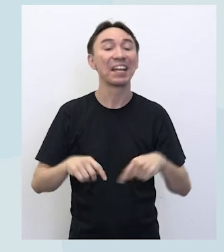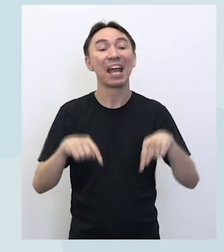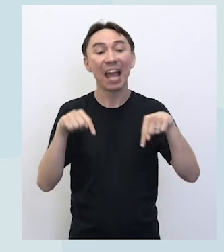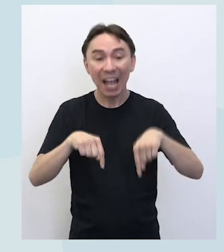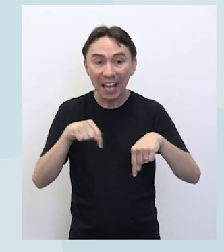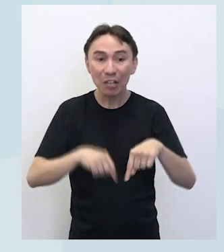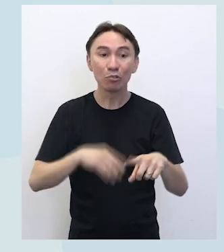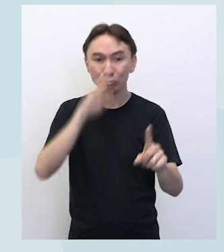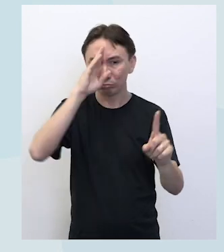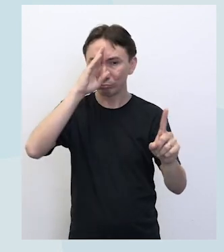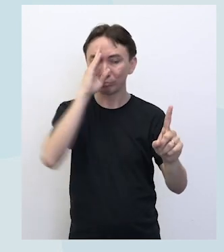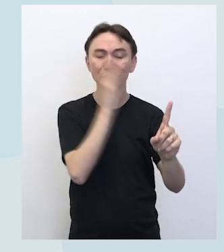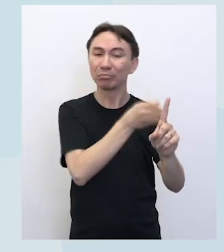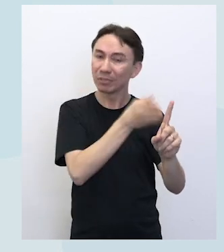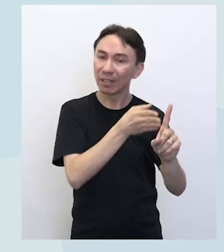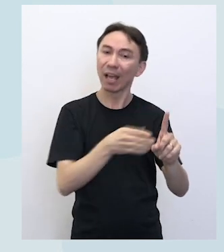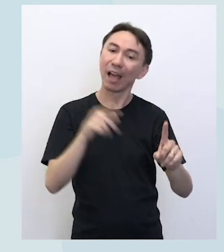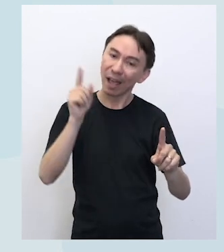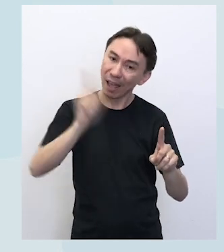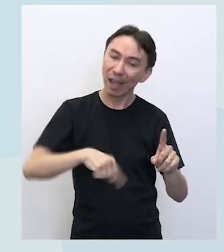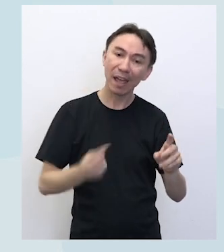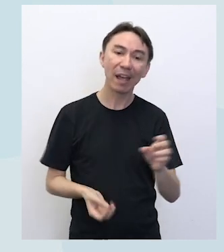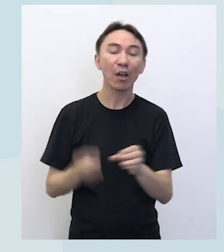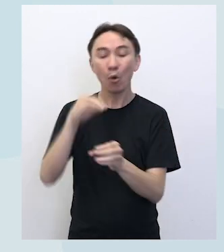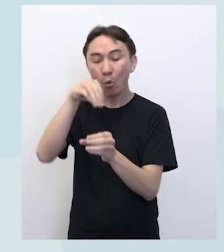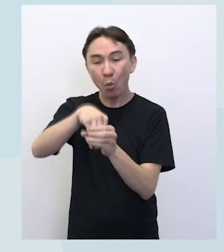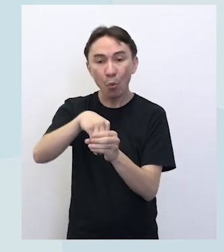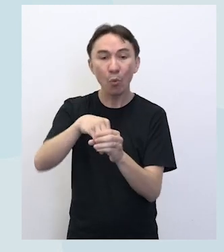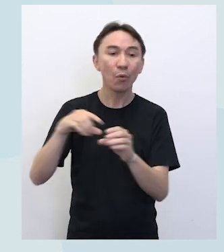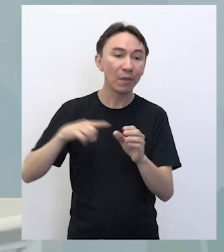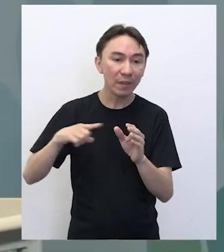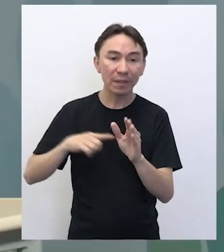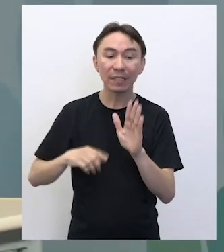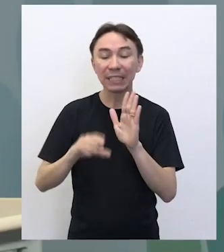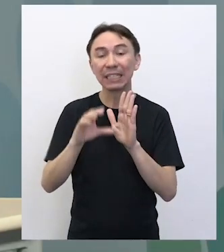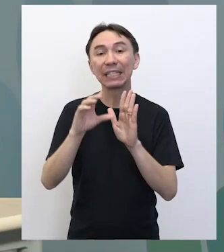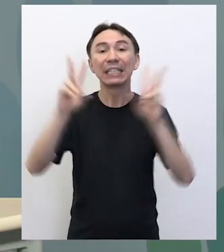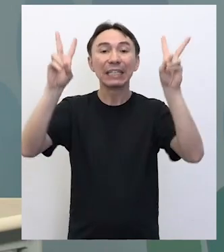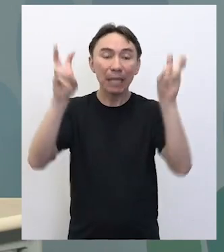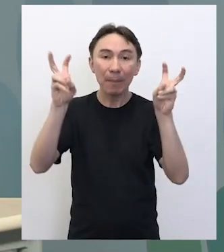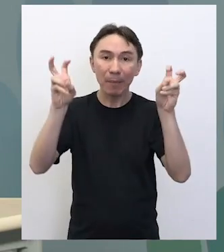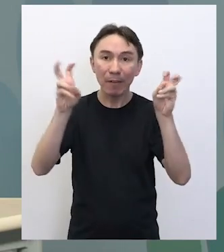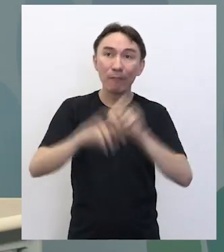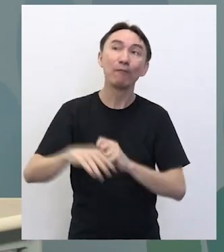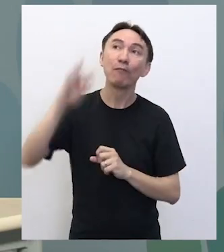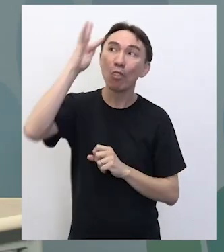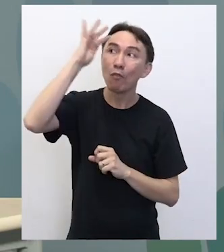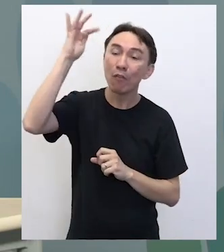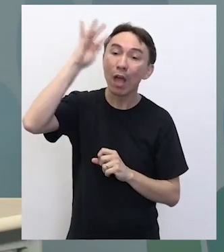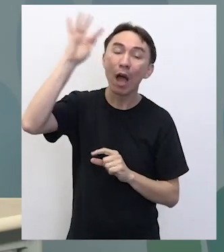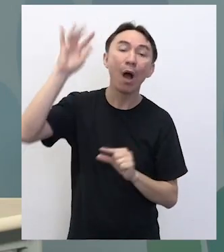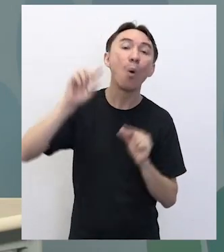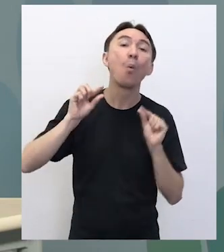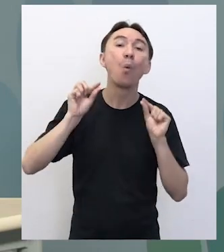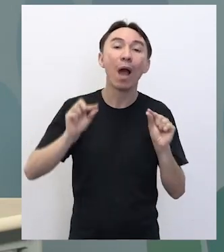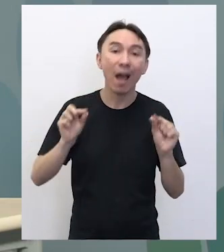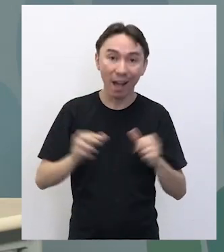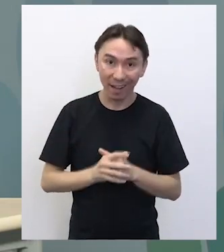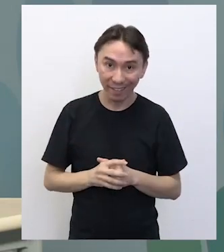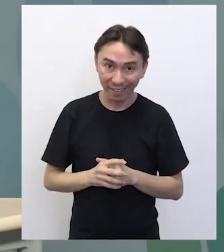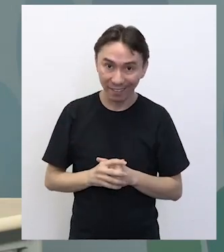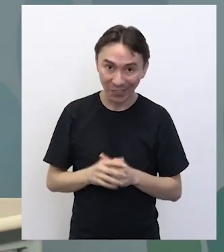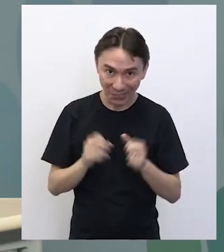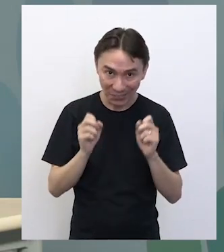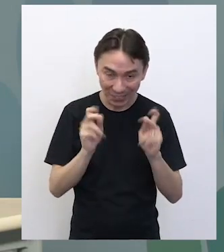grupo de conteúdos dentro do tema O que é filosofia. Legal? Então vamos lá, gostaria